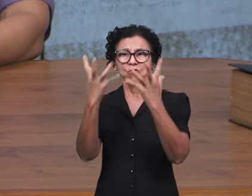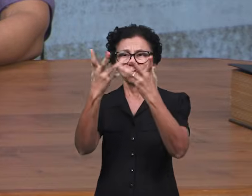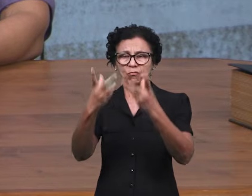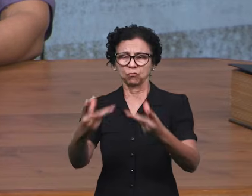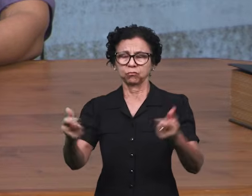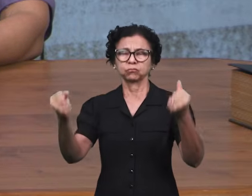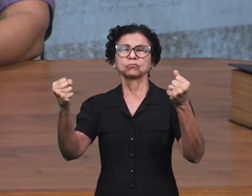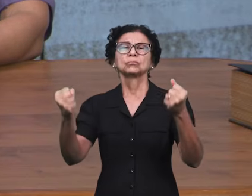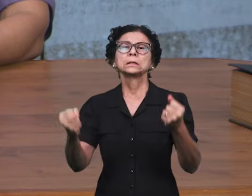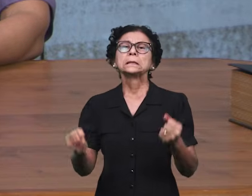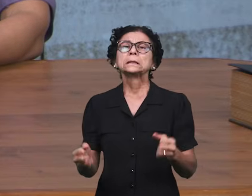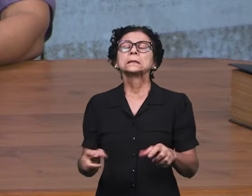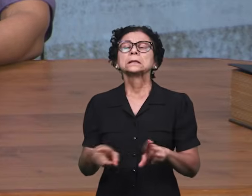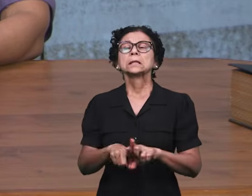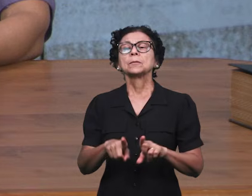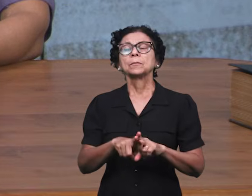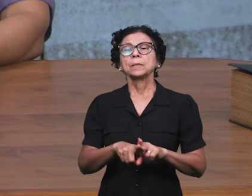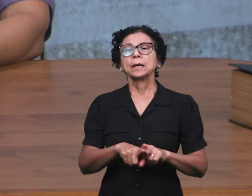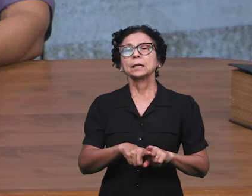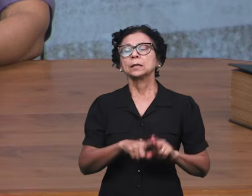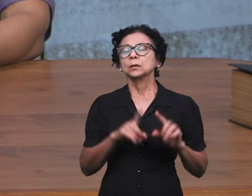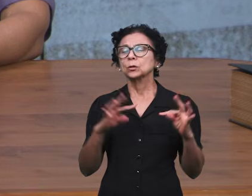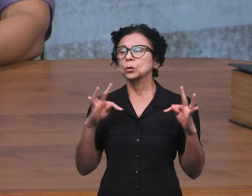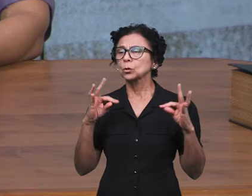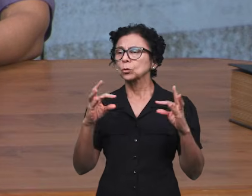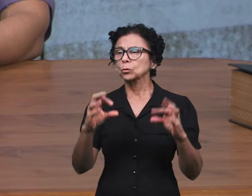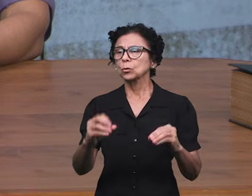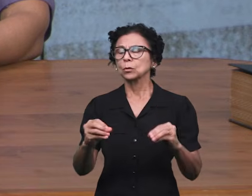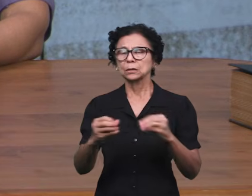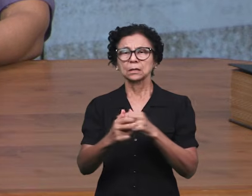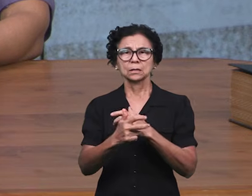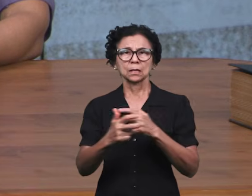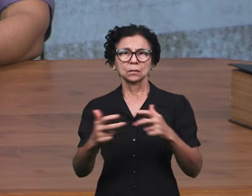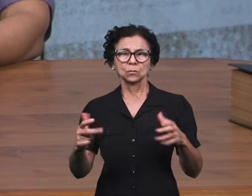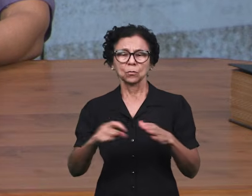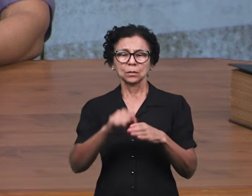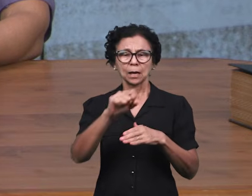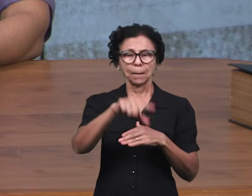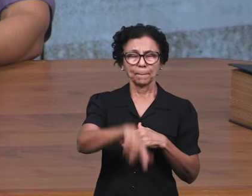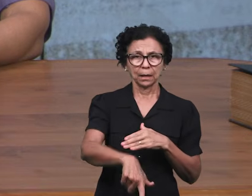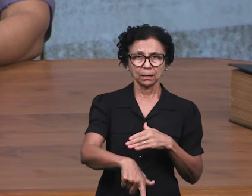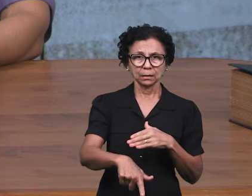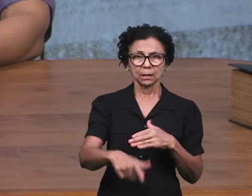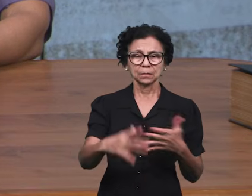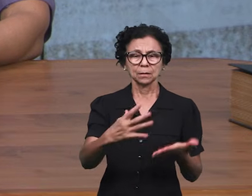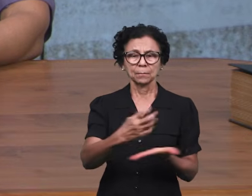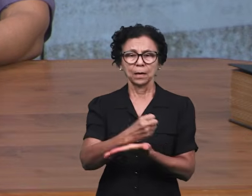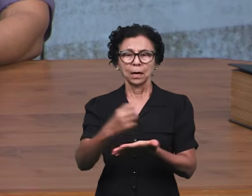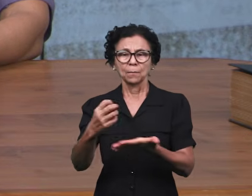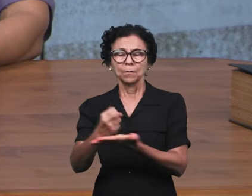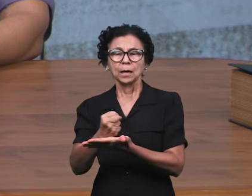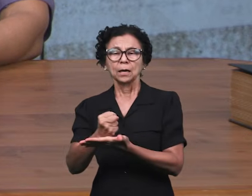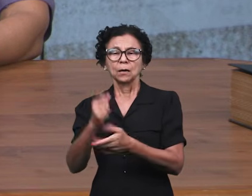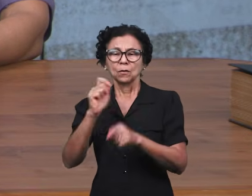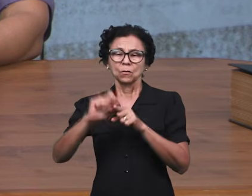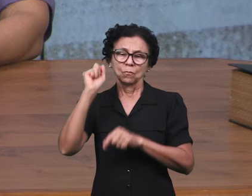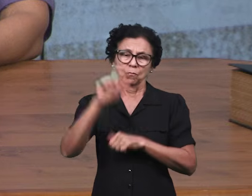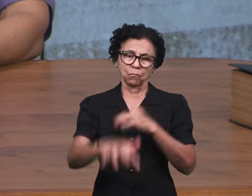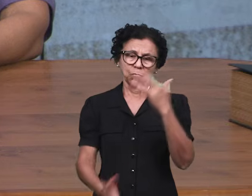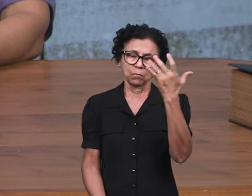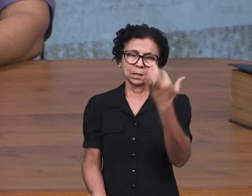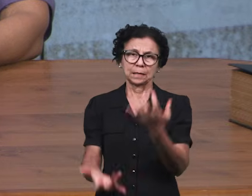consumirá a glória da sua floresta e do seu campo fértil desde a alma até ao